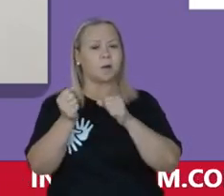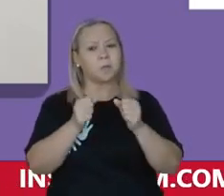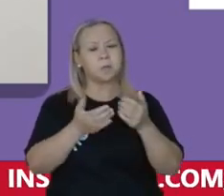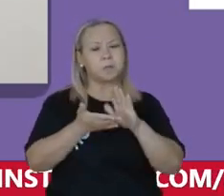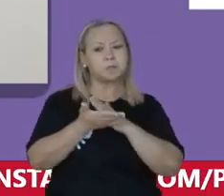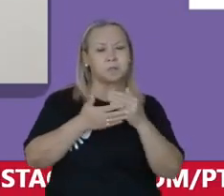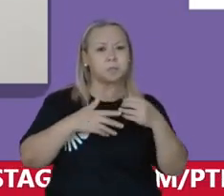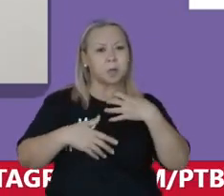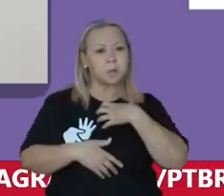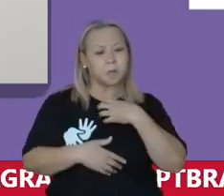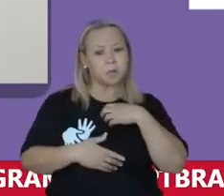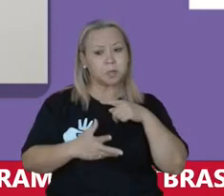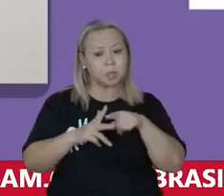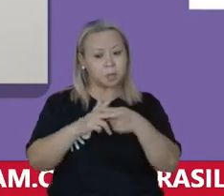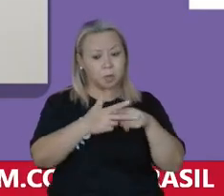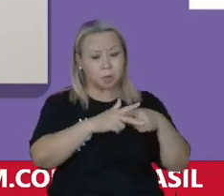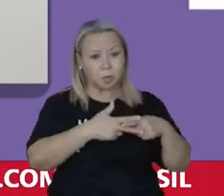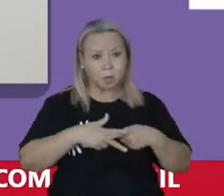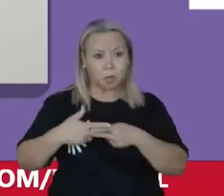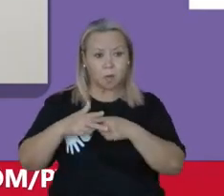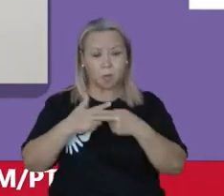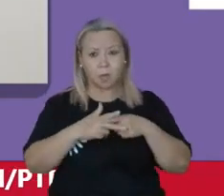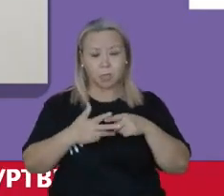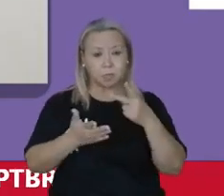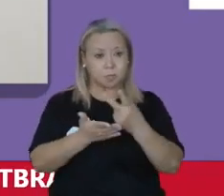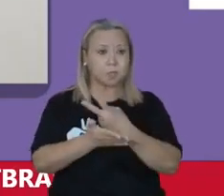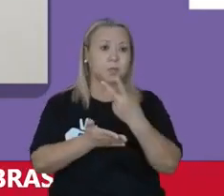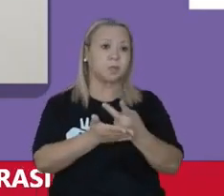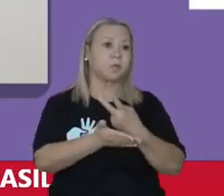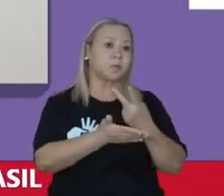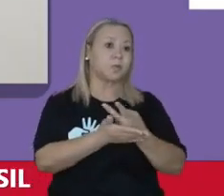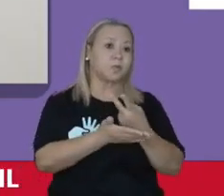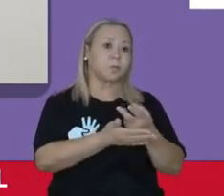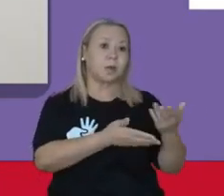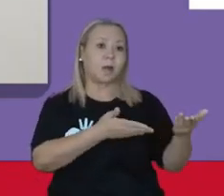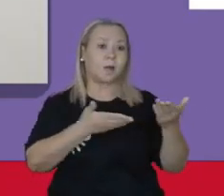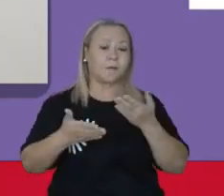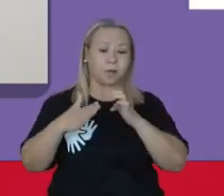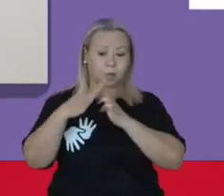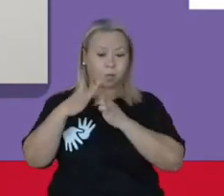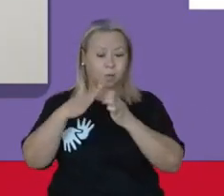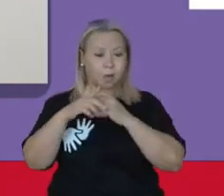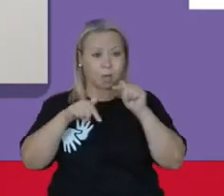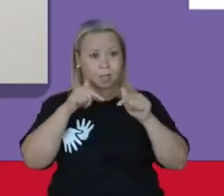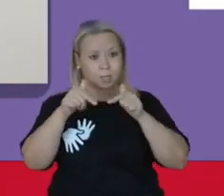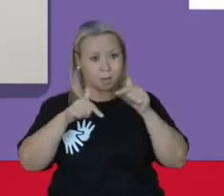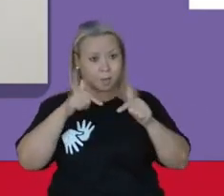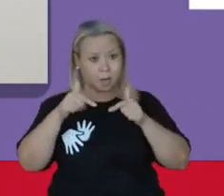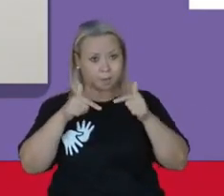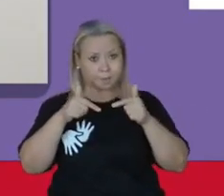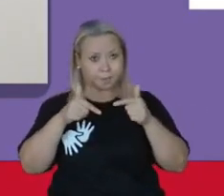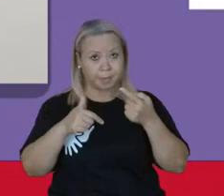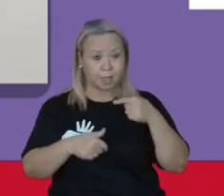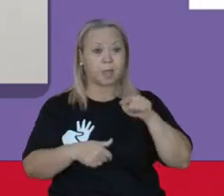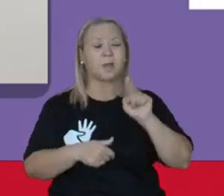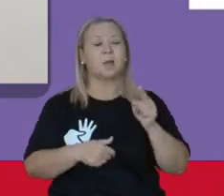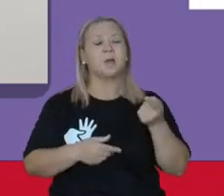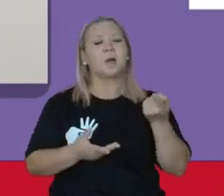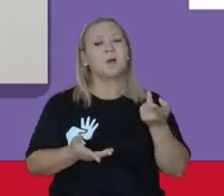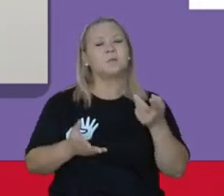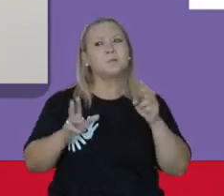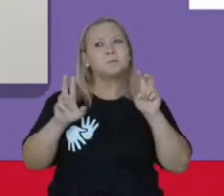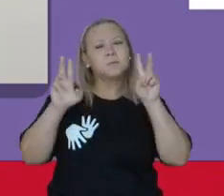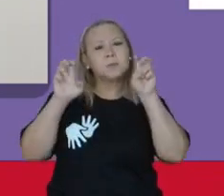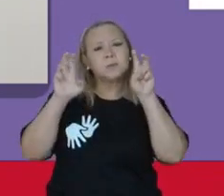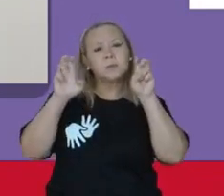forma, corrigir as distorções oriundas no mercado de trabalho. E aí nós vamos entrar no